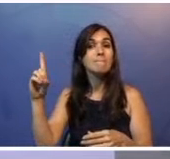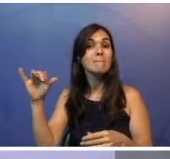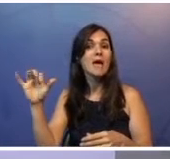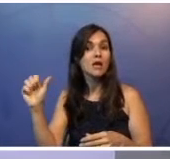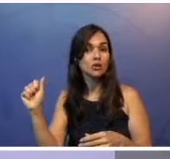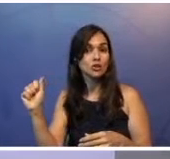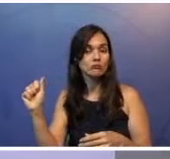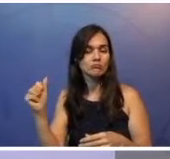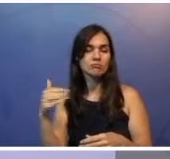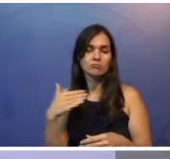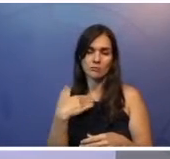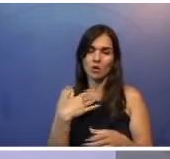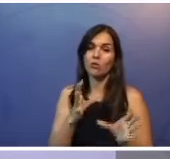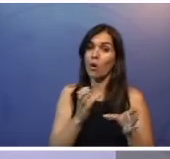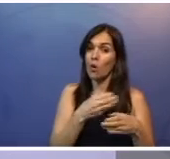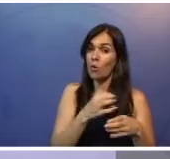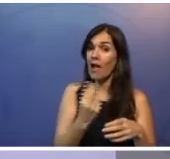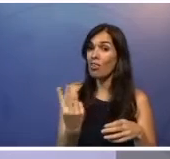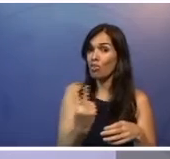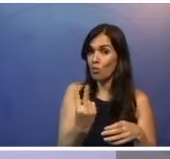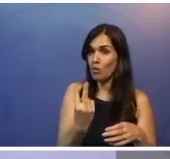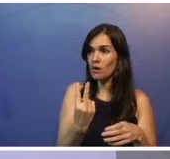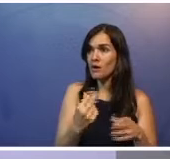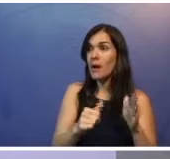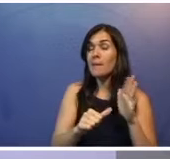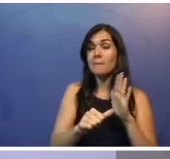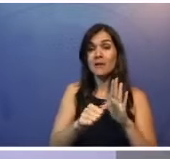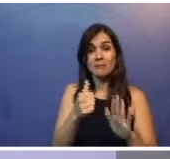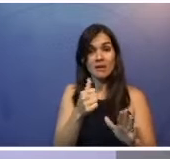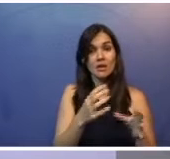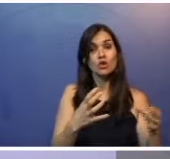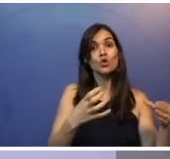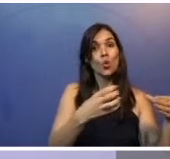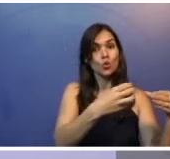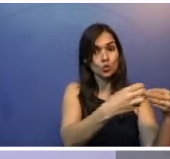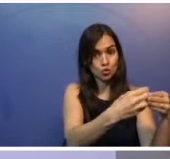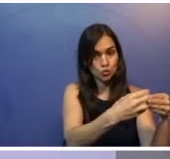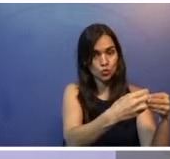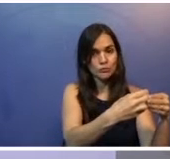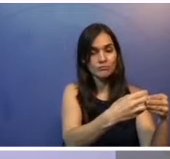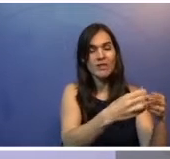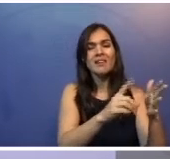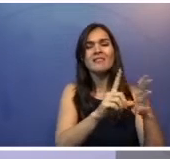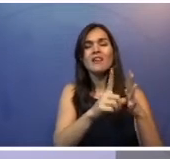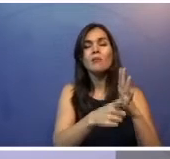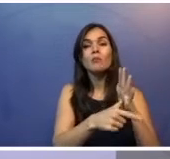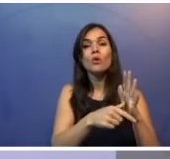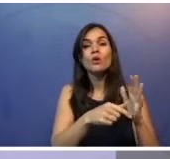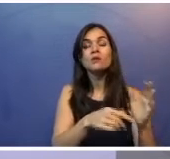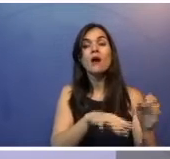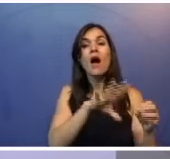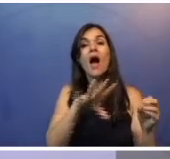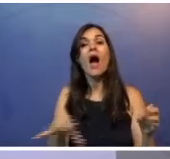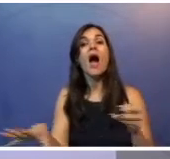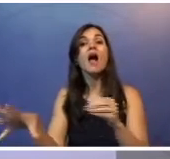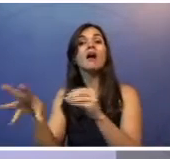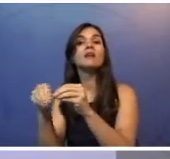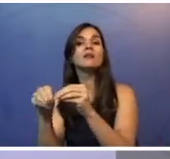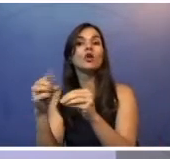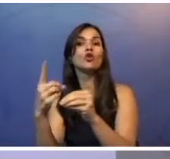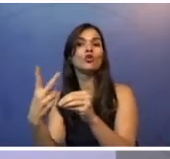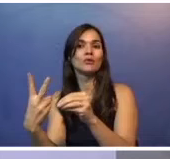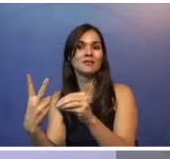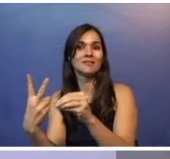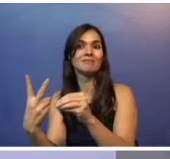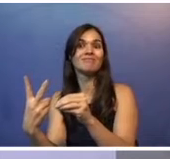calcular as duas mechas primeira média desse conjunto aqui bom e depois eu vou acrescentar uma pessoa de